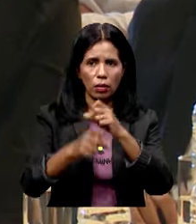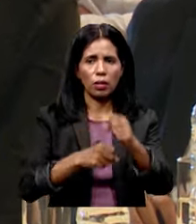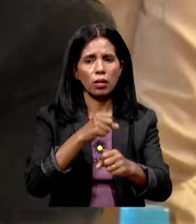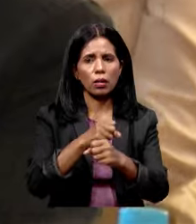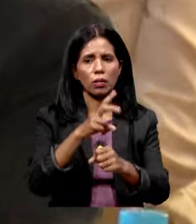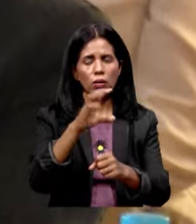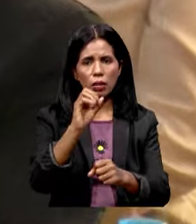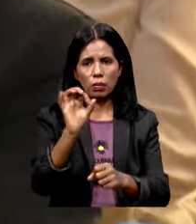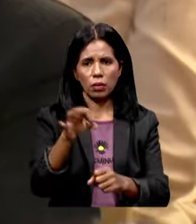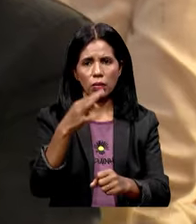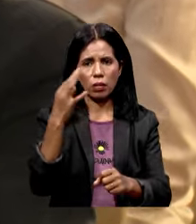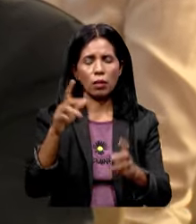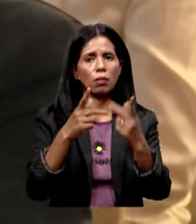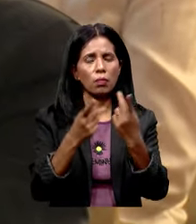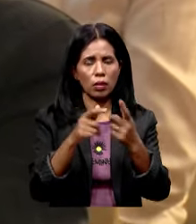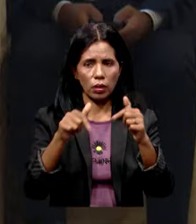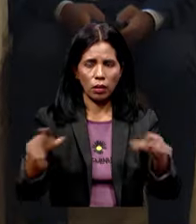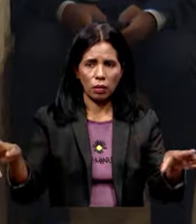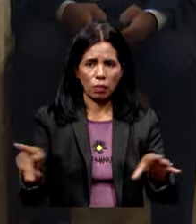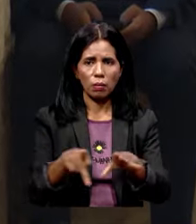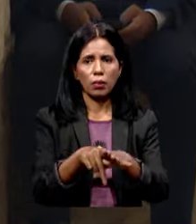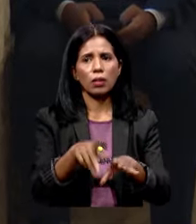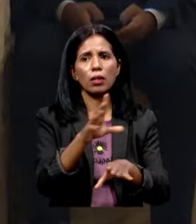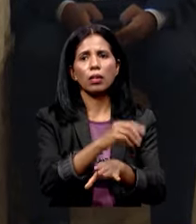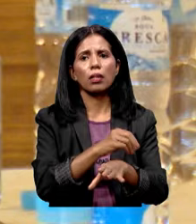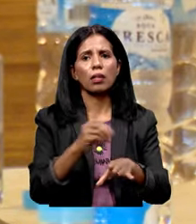noi sinida. Empresa ne ninia participação maioria ia